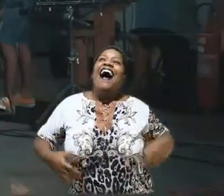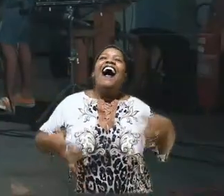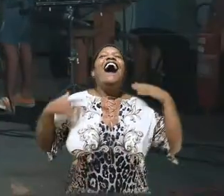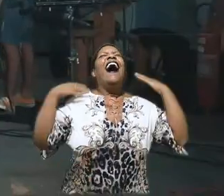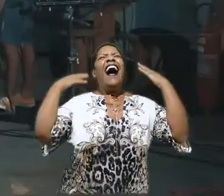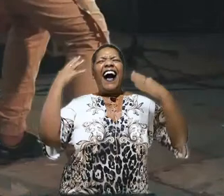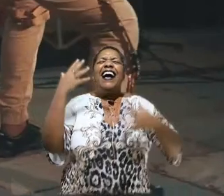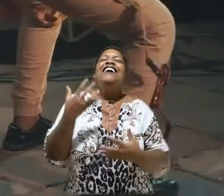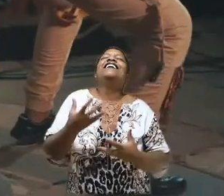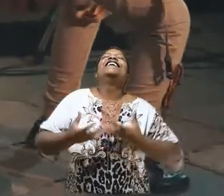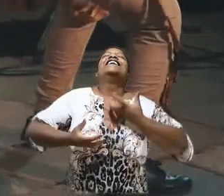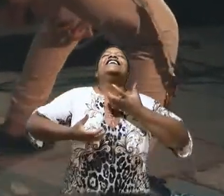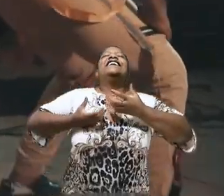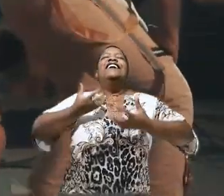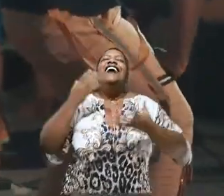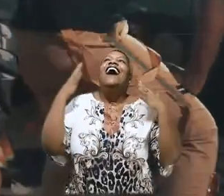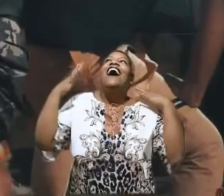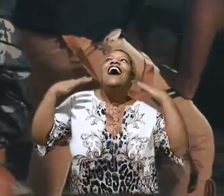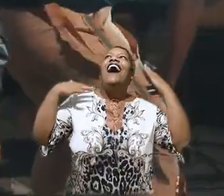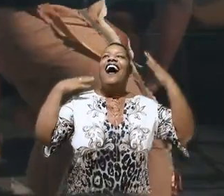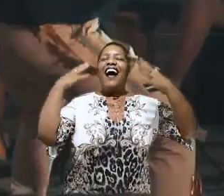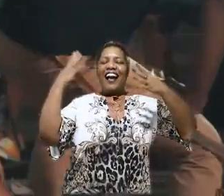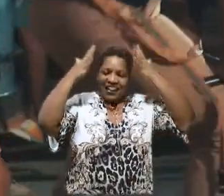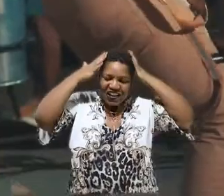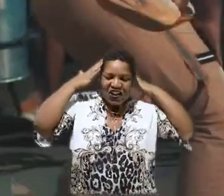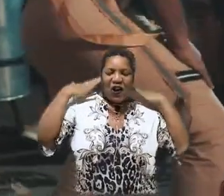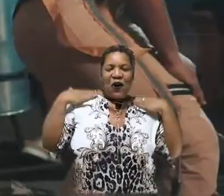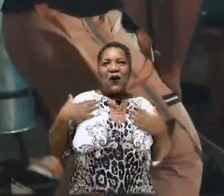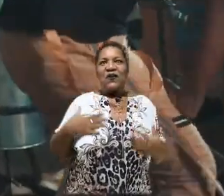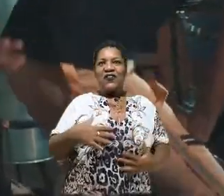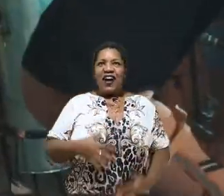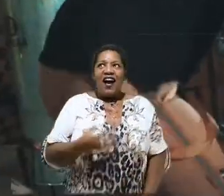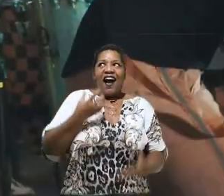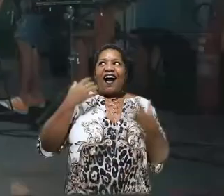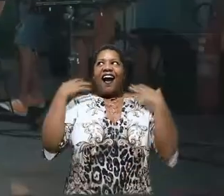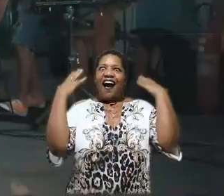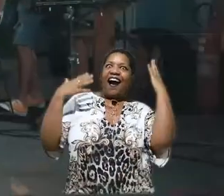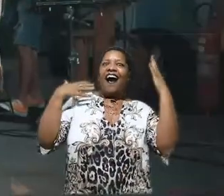nunca é tarde